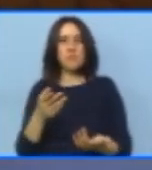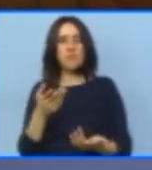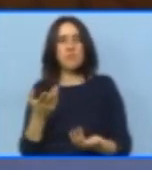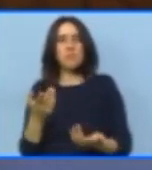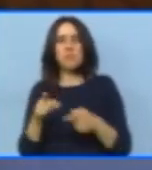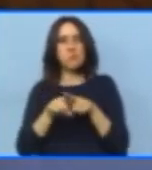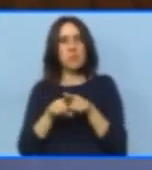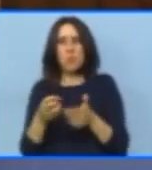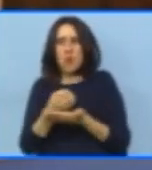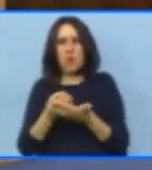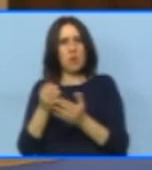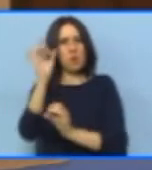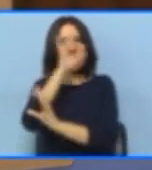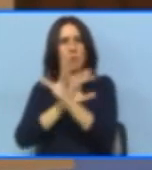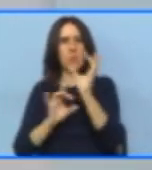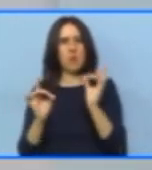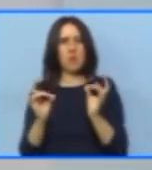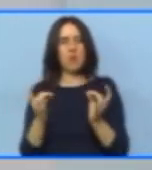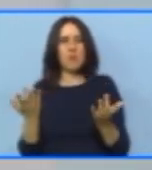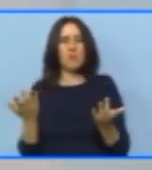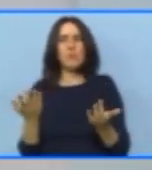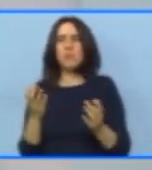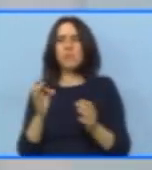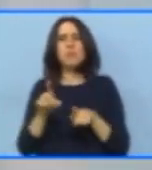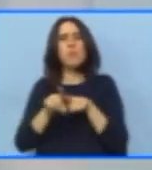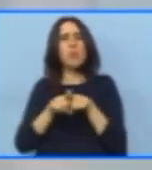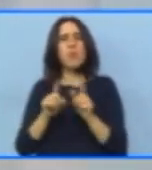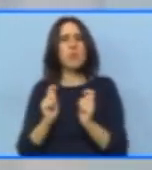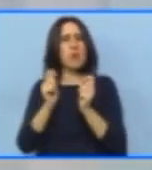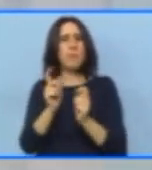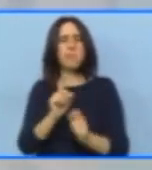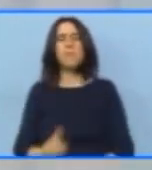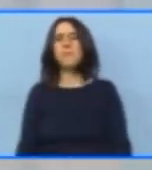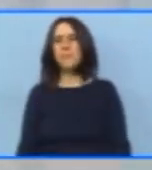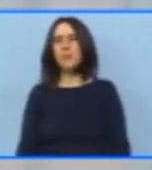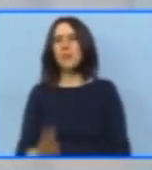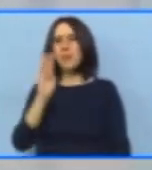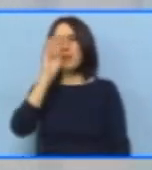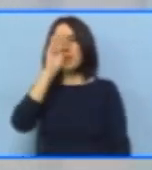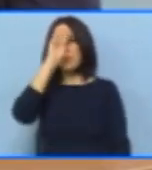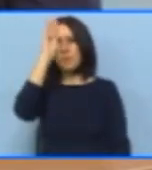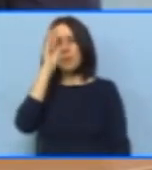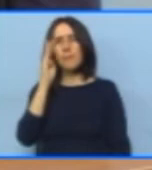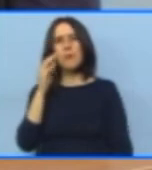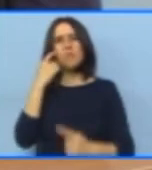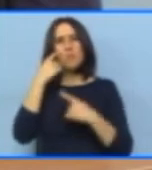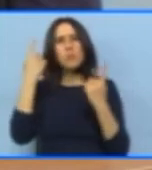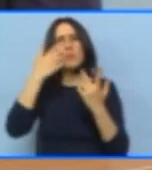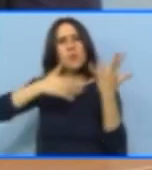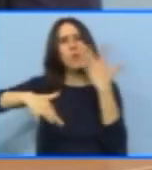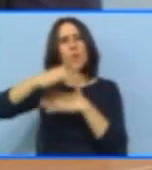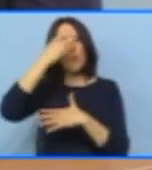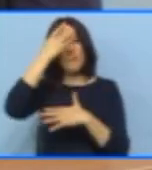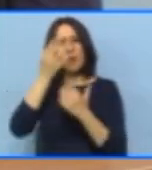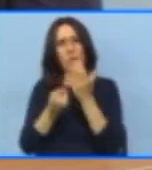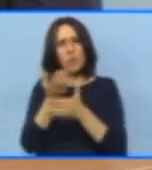ausência de política europeia, porque nem podemos chamar-lhe política. Este Papa tem ajudado a criar uma opinião pública, digamos. Tem. E eu acho que a